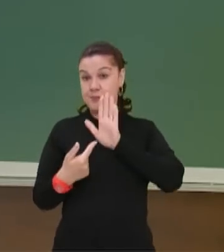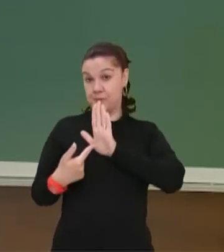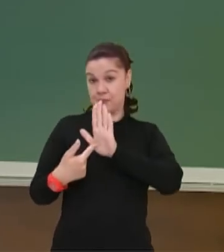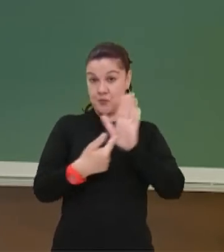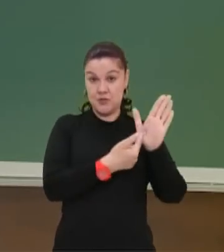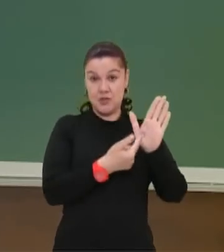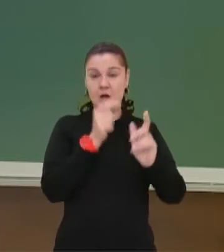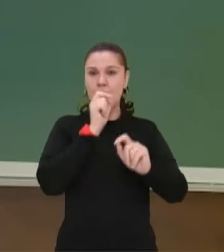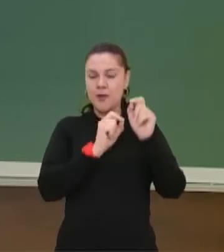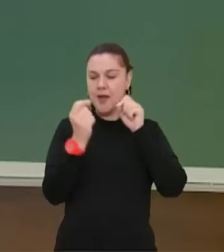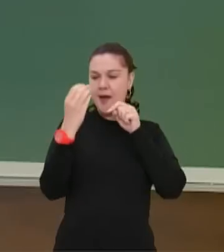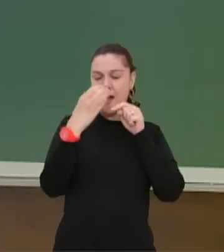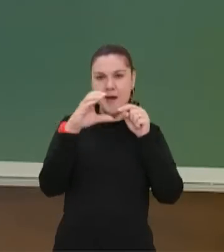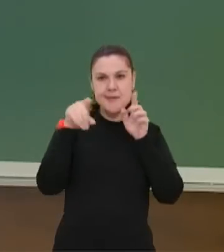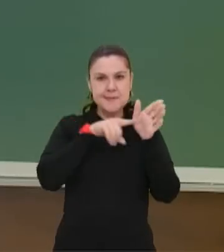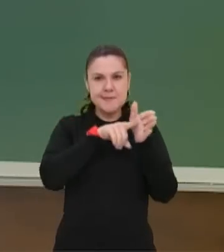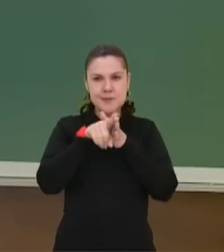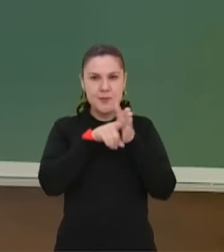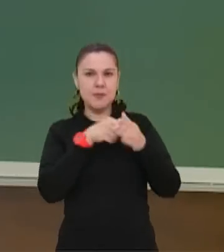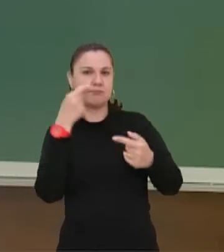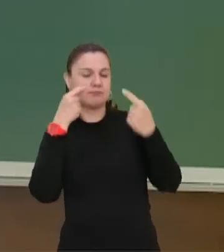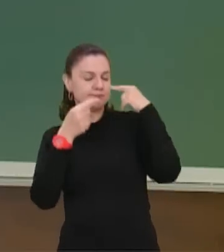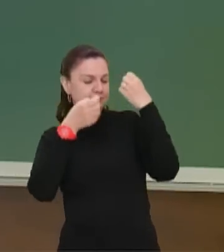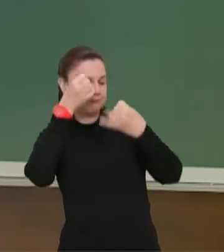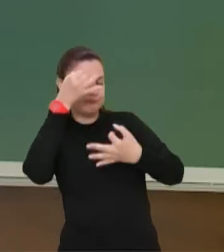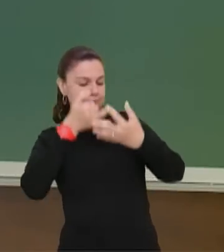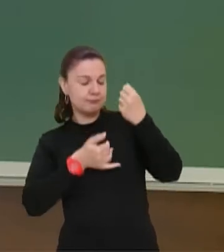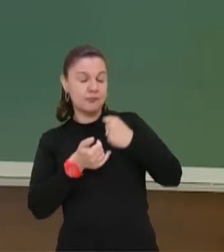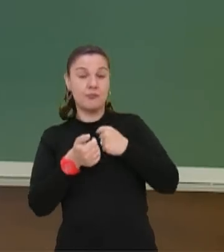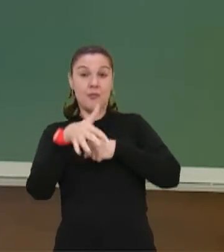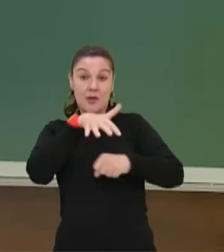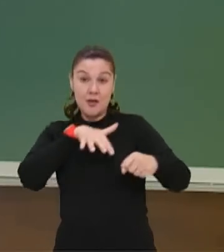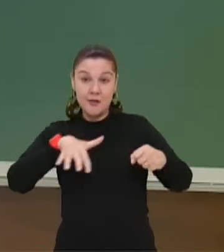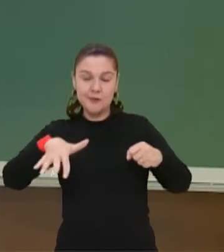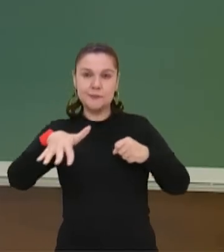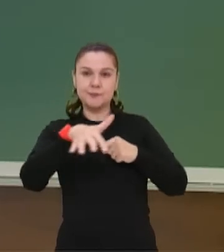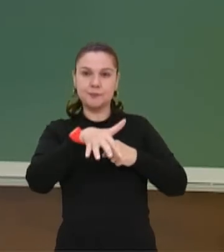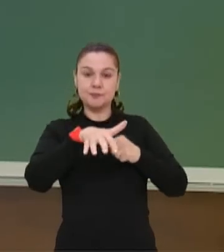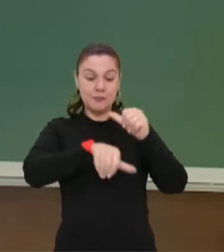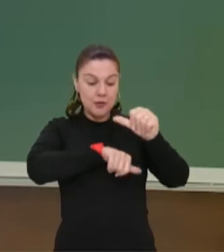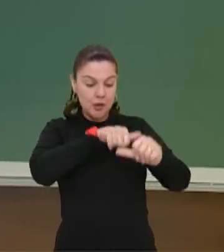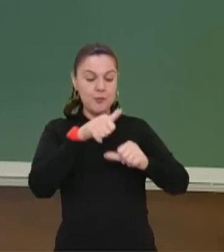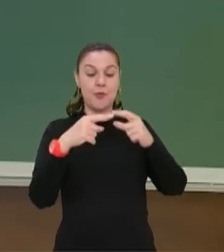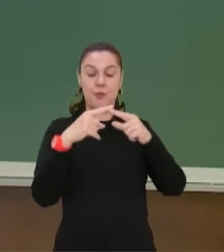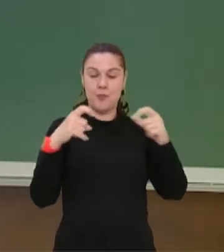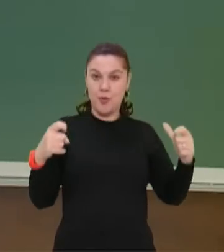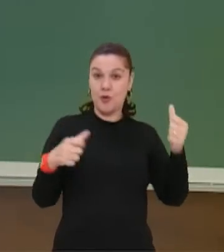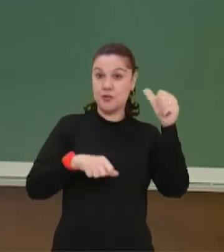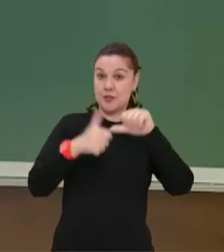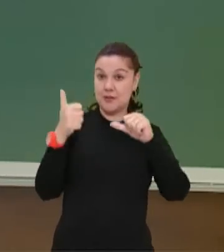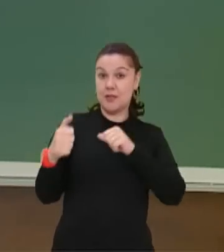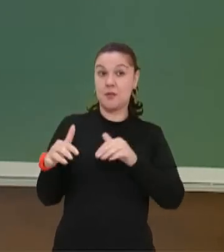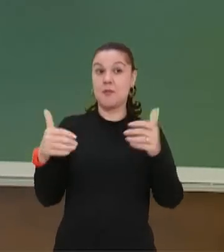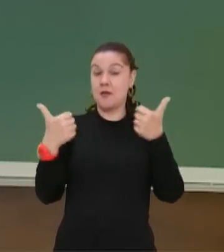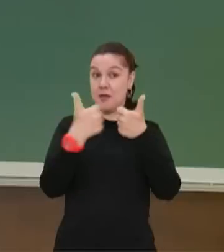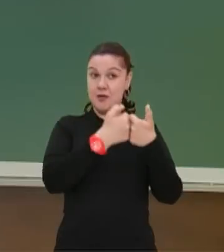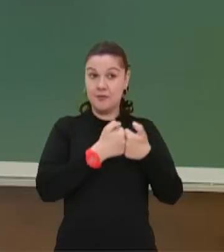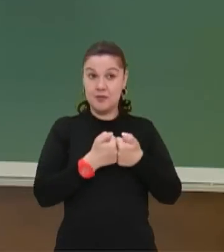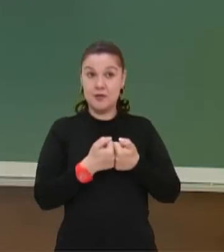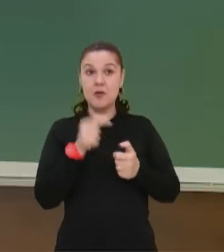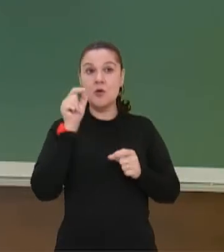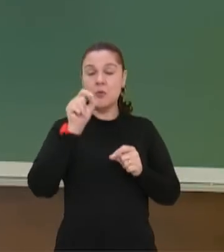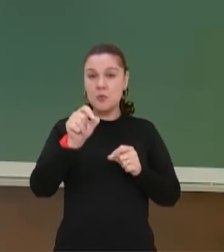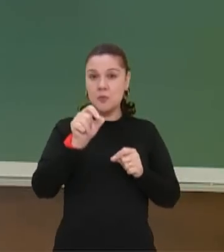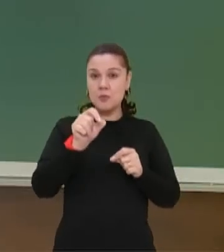que através da ciência nós conseguimos explicações acerca das transformações biológicas, químicas e físicas da Terra. Como